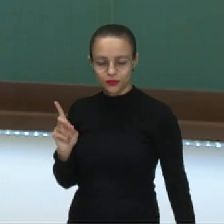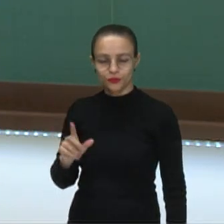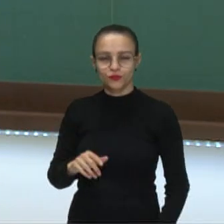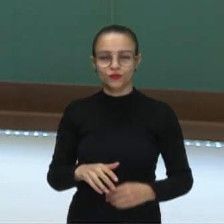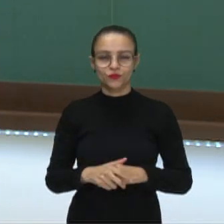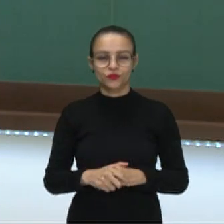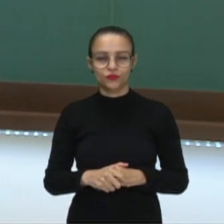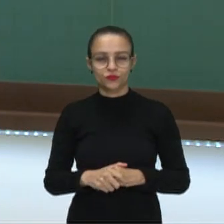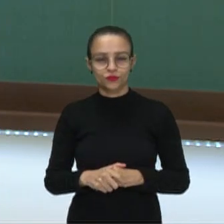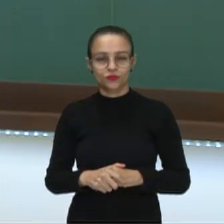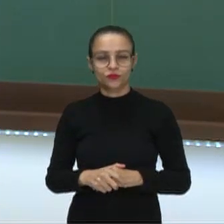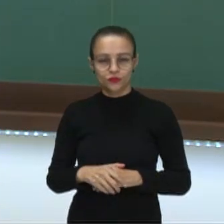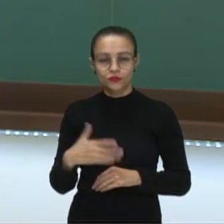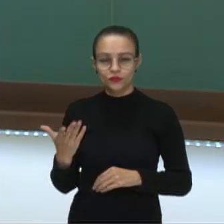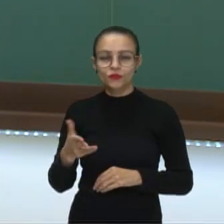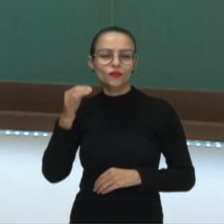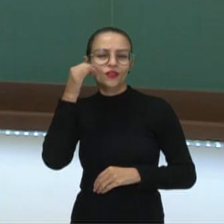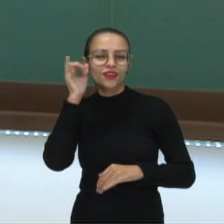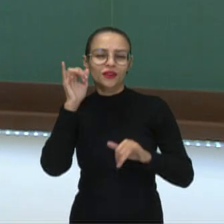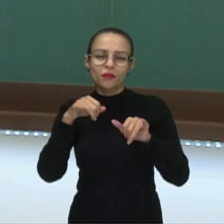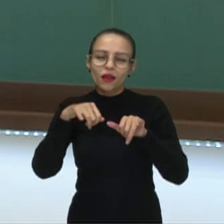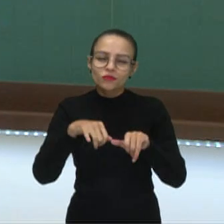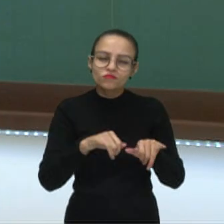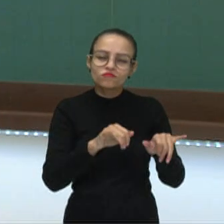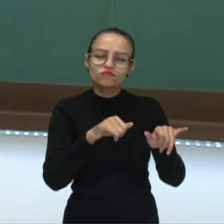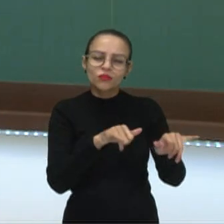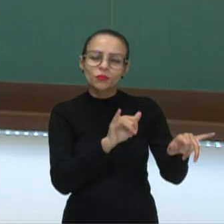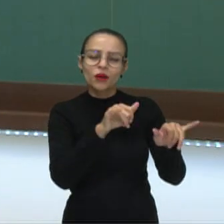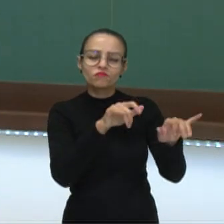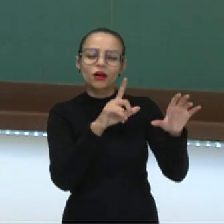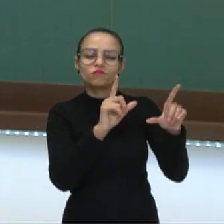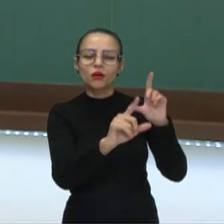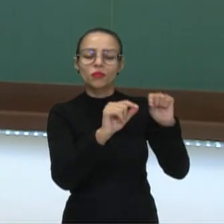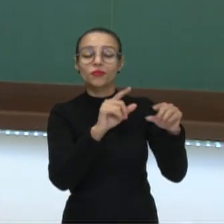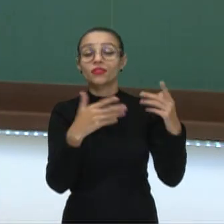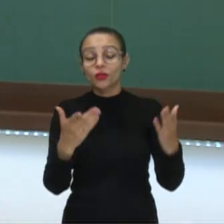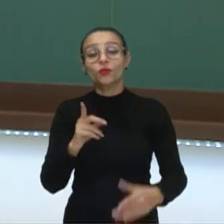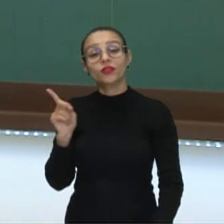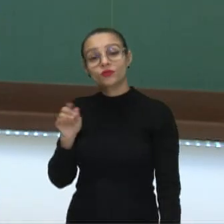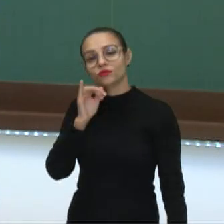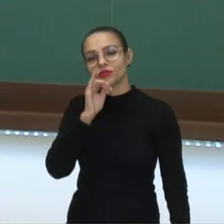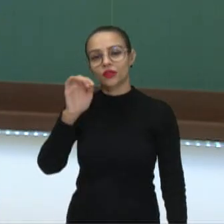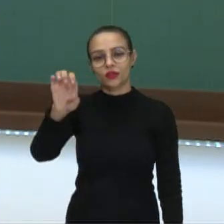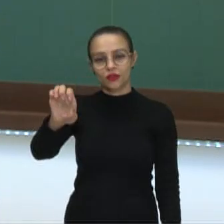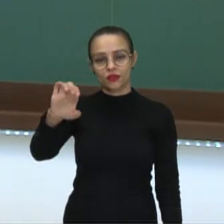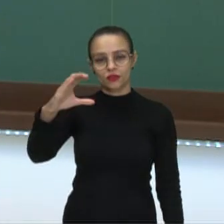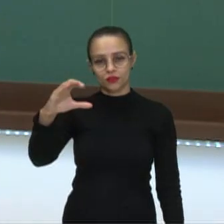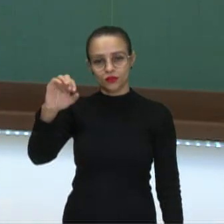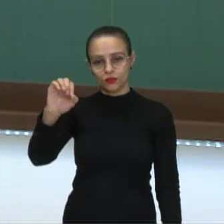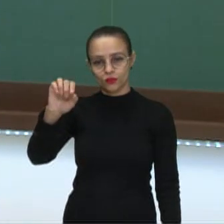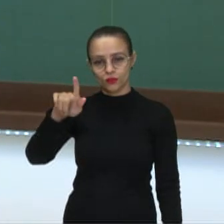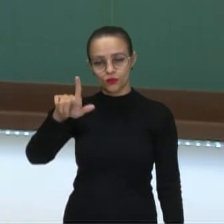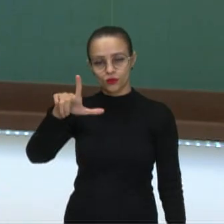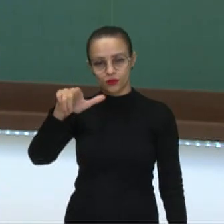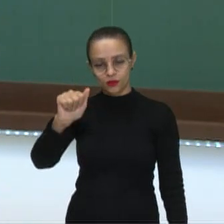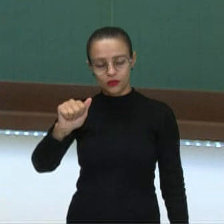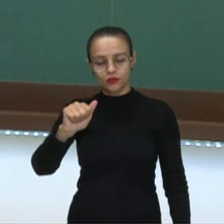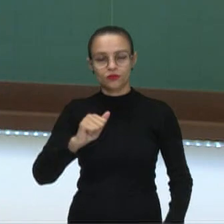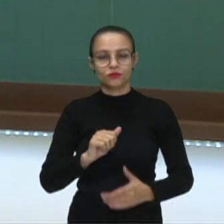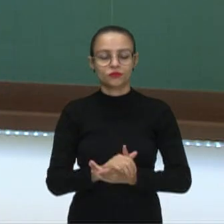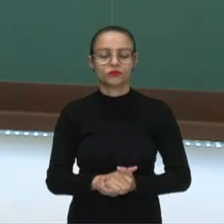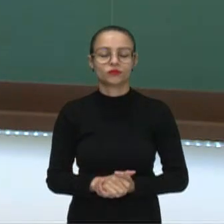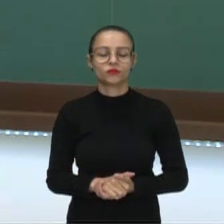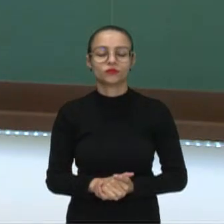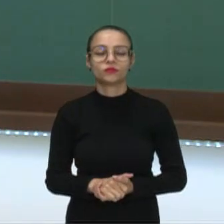voz das águas chamava e o rebanho que pastava deixava os tojos e vinhas. Isso é um exemplo, então, de écogla,